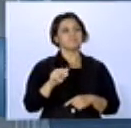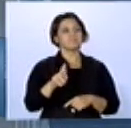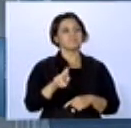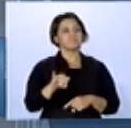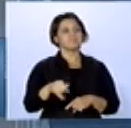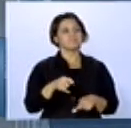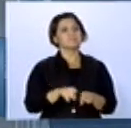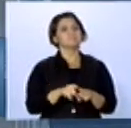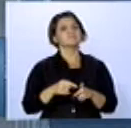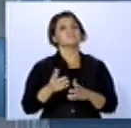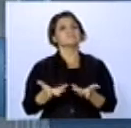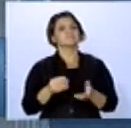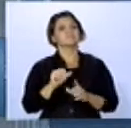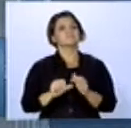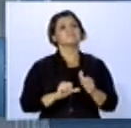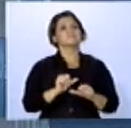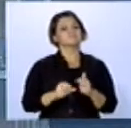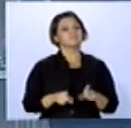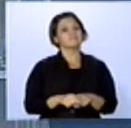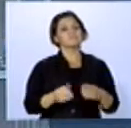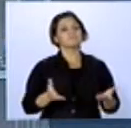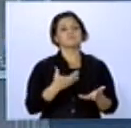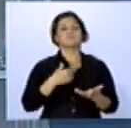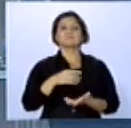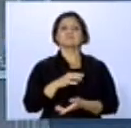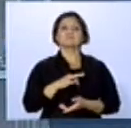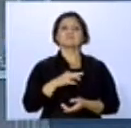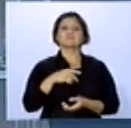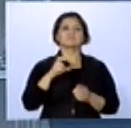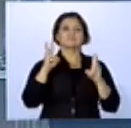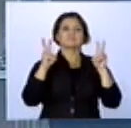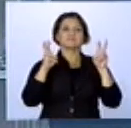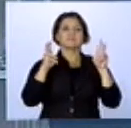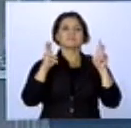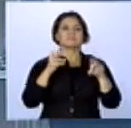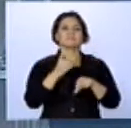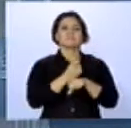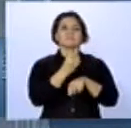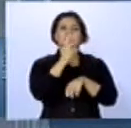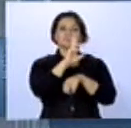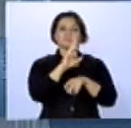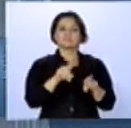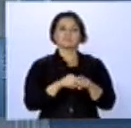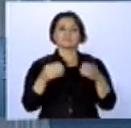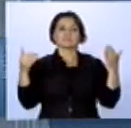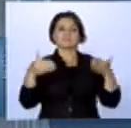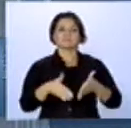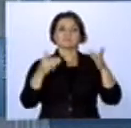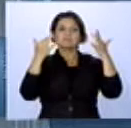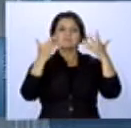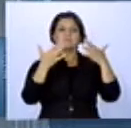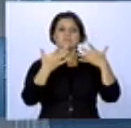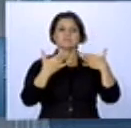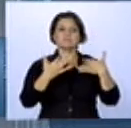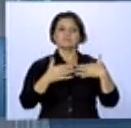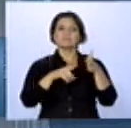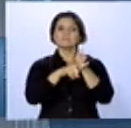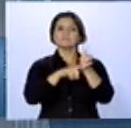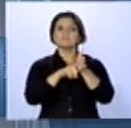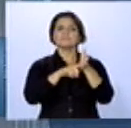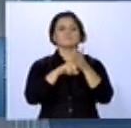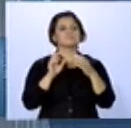na transição e exatamente com a tese de doutorado que eu venho trazer alguns dados aqui cujo